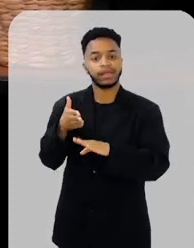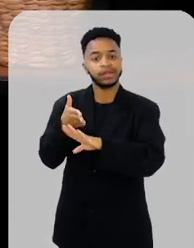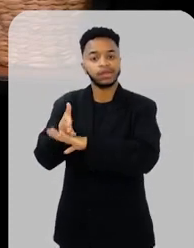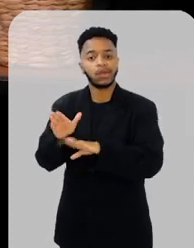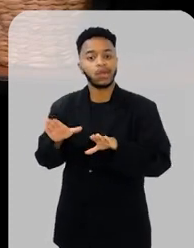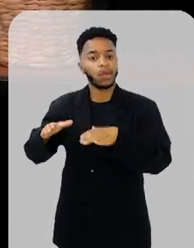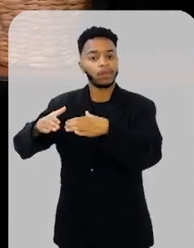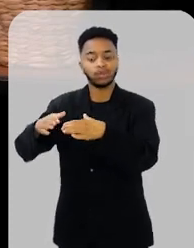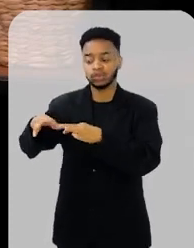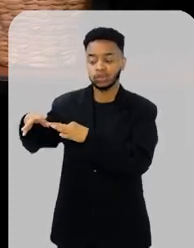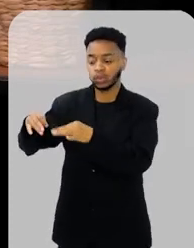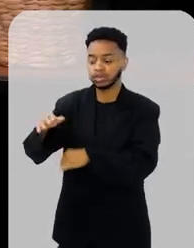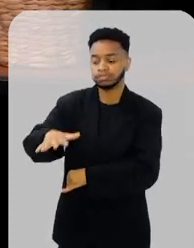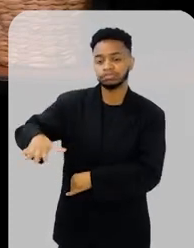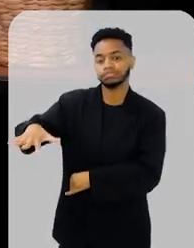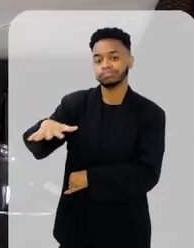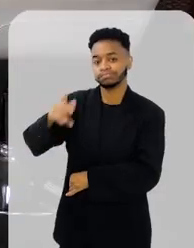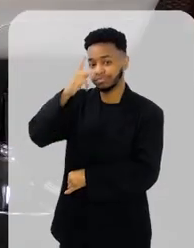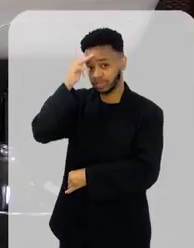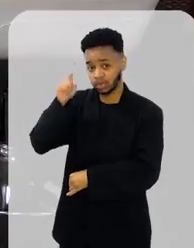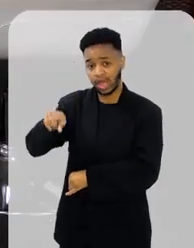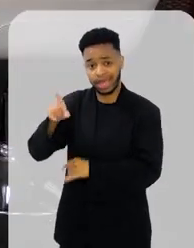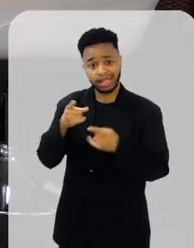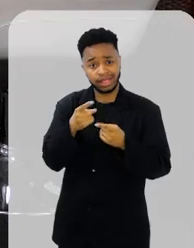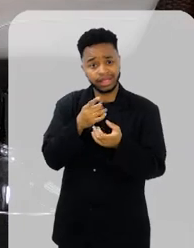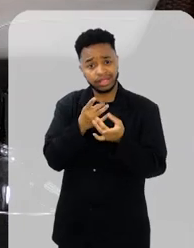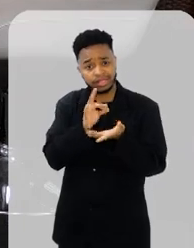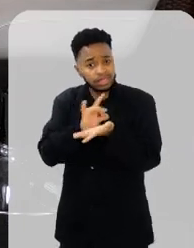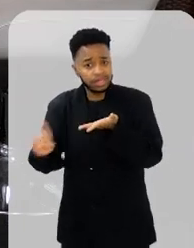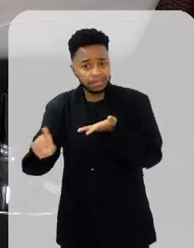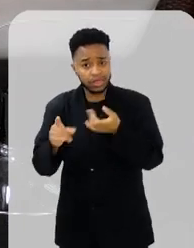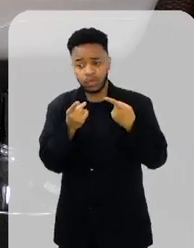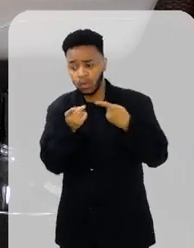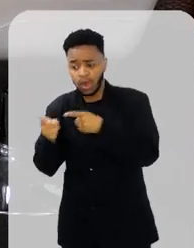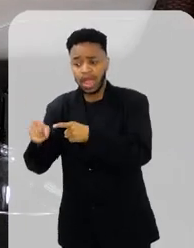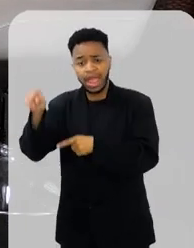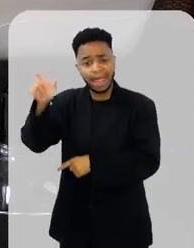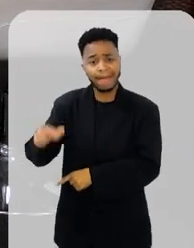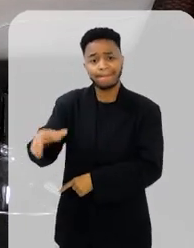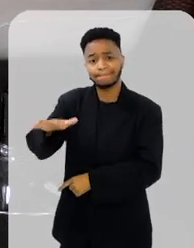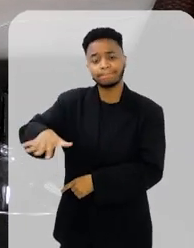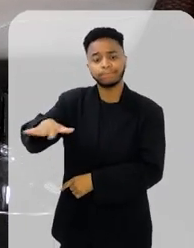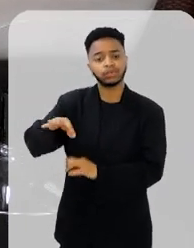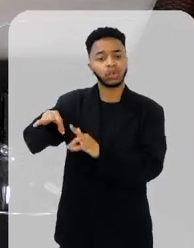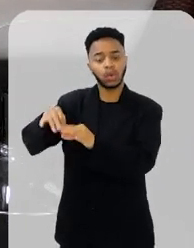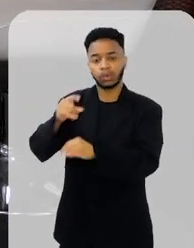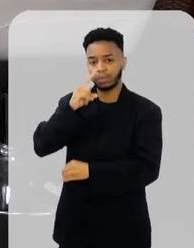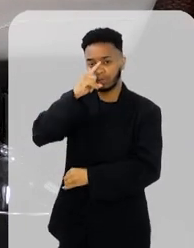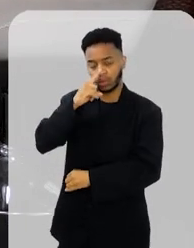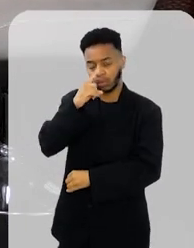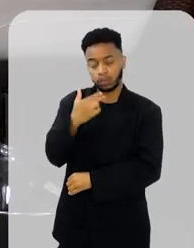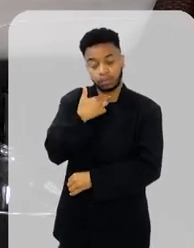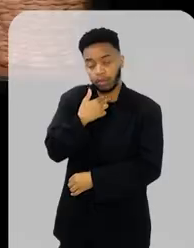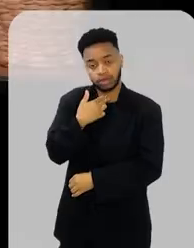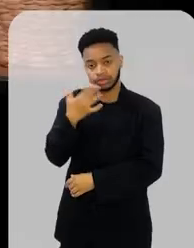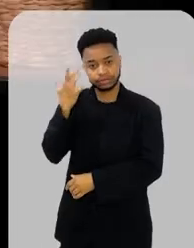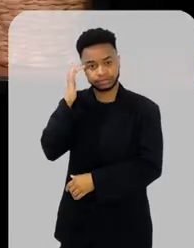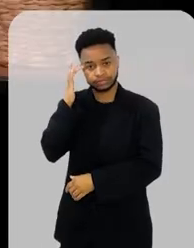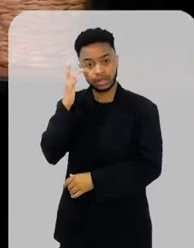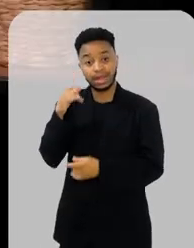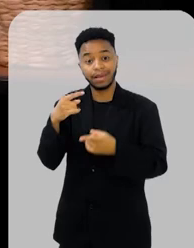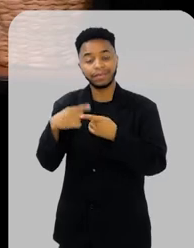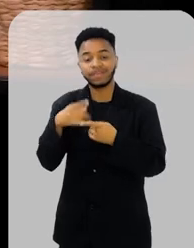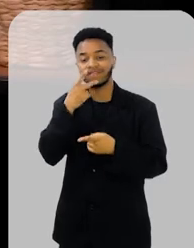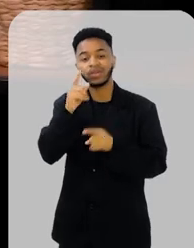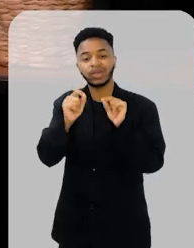de uma favela, de uma comunidade, que todo mundo ali é seu inimigo, é perigoso, né? Eu costumo falar que